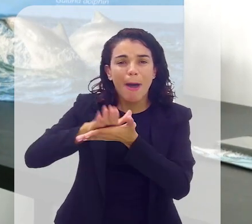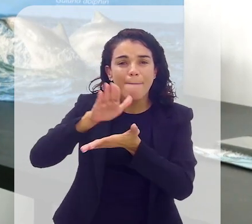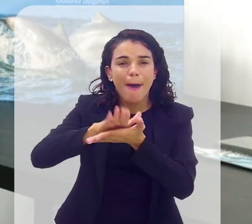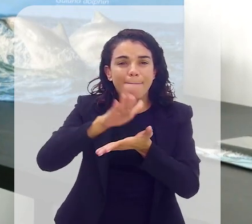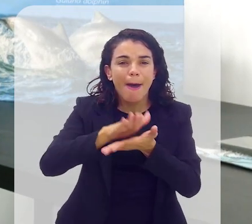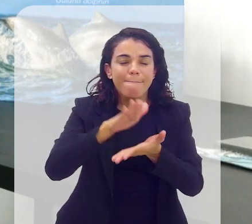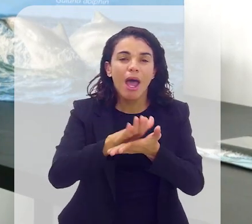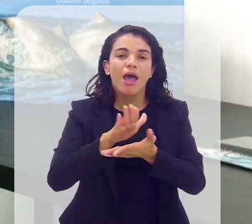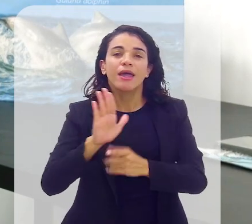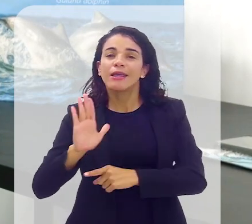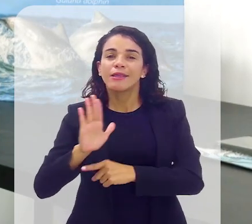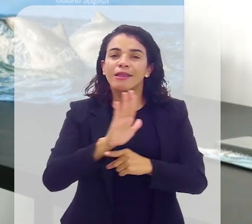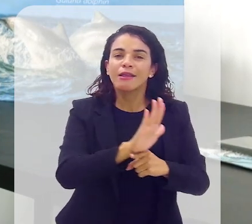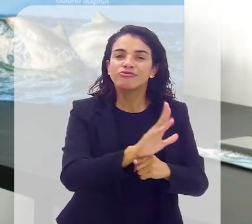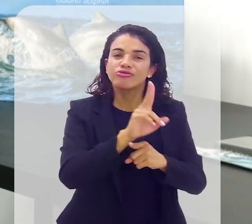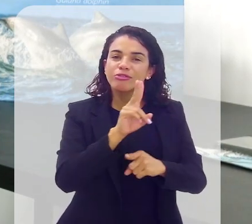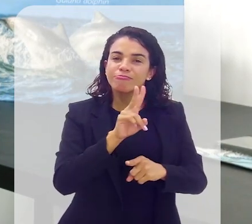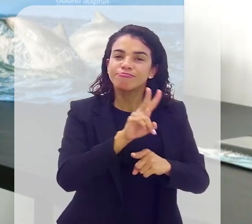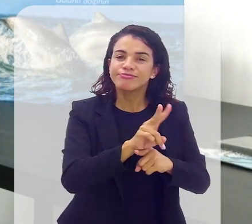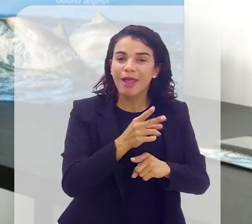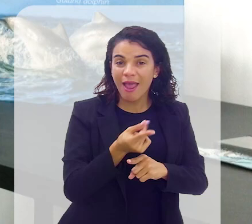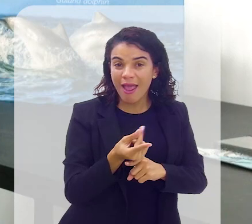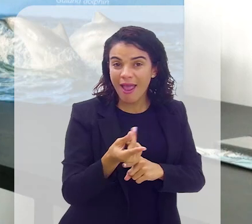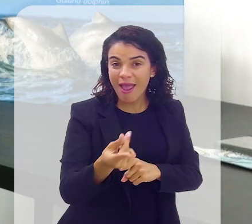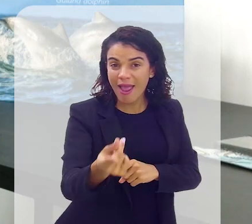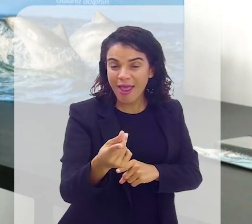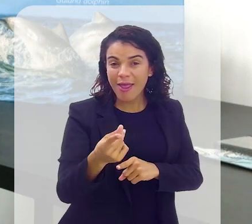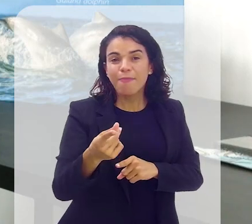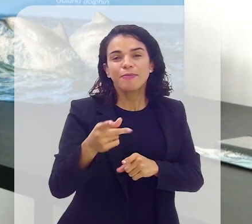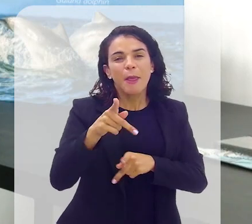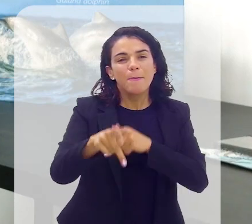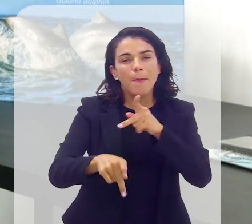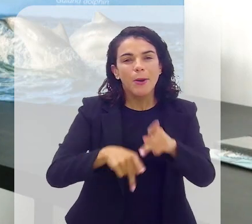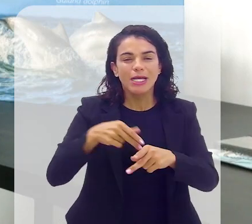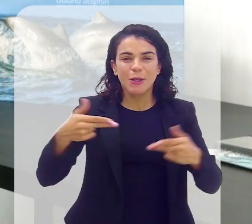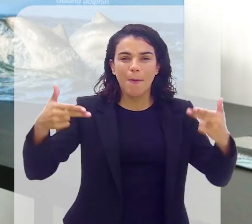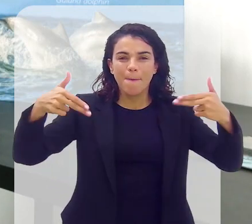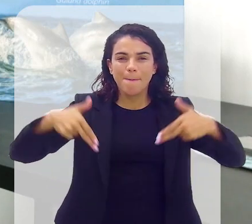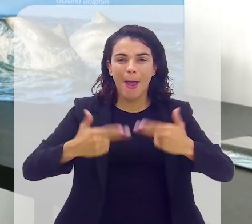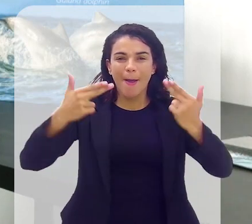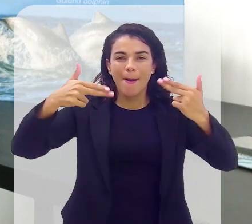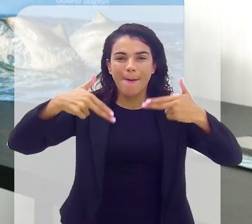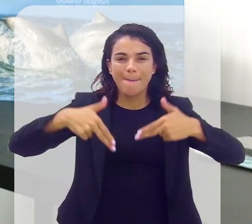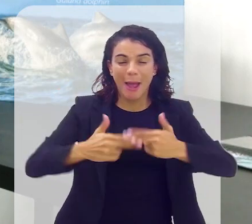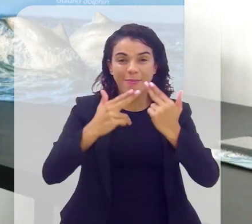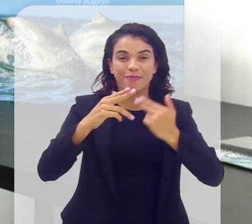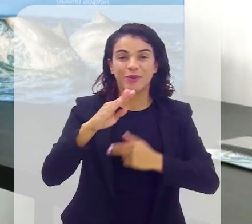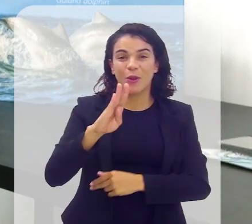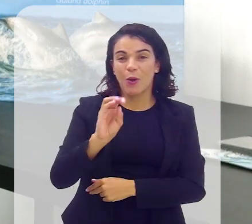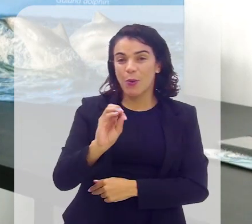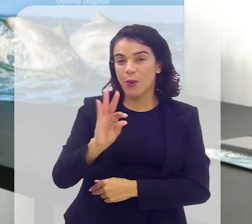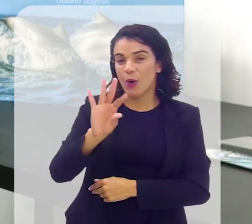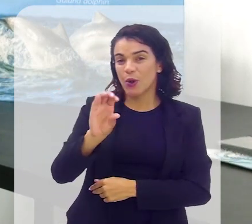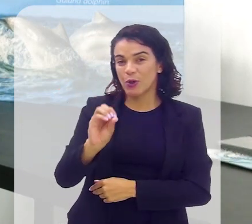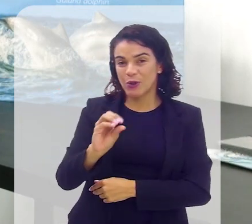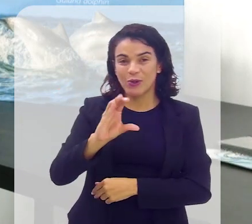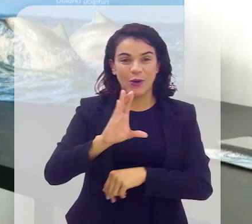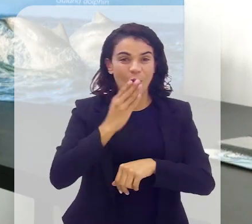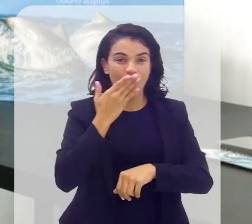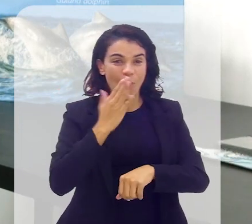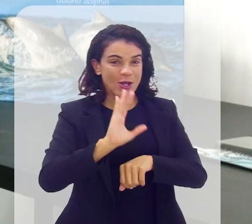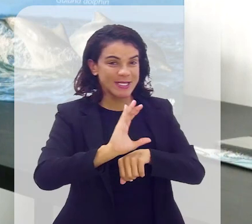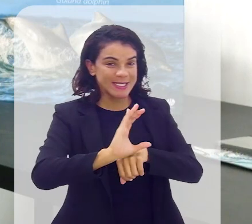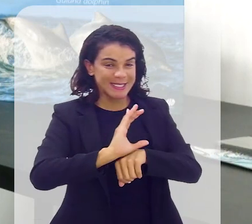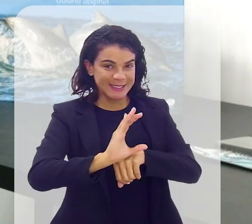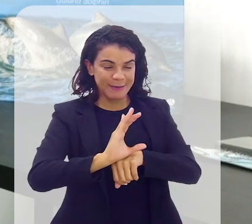publicados que ajudam na conservação não só da população de botos cinzas daqui da Baía de Sepetiba, Ilha Grande, mas também da espécie